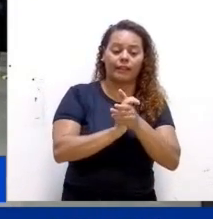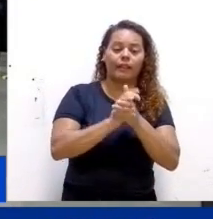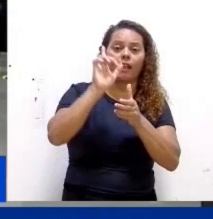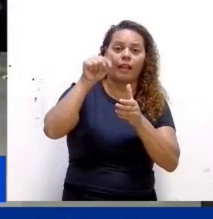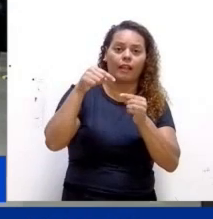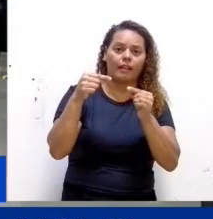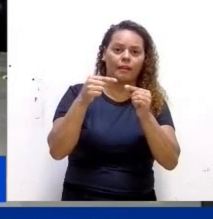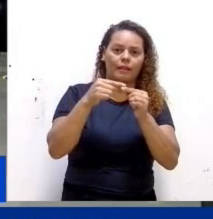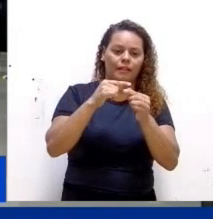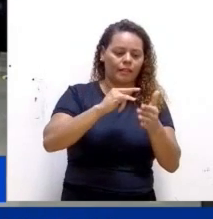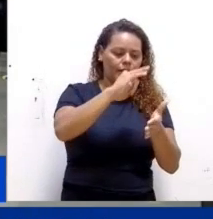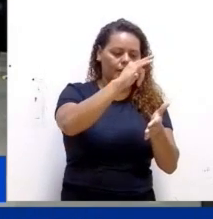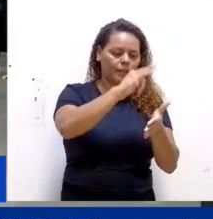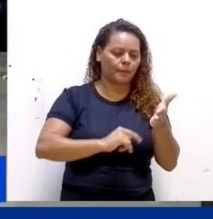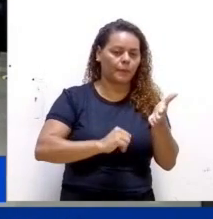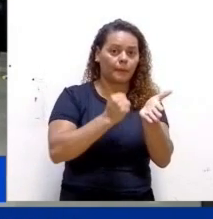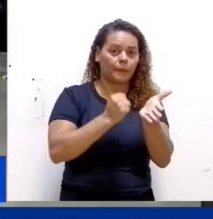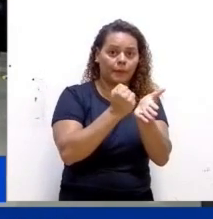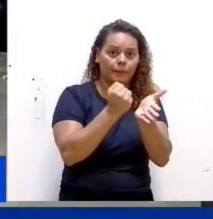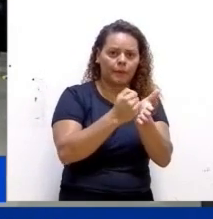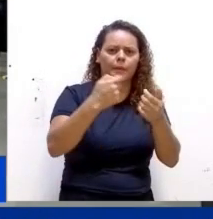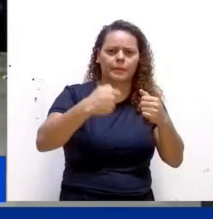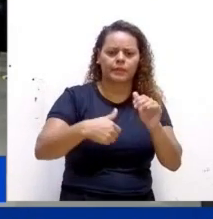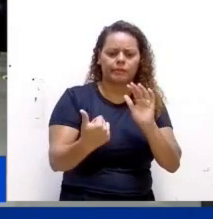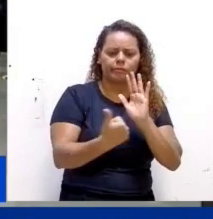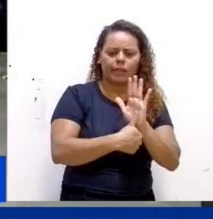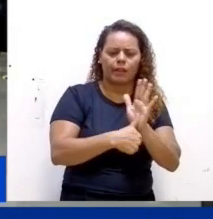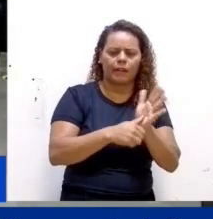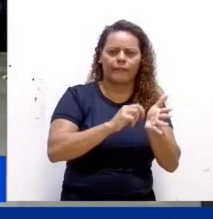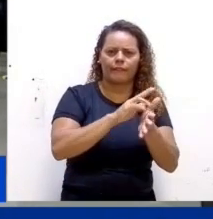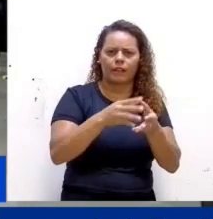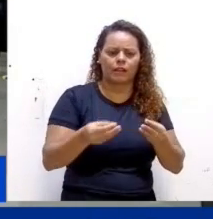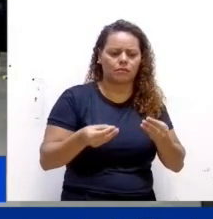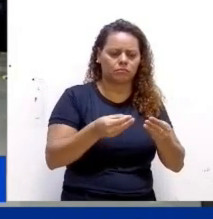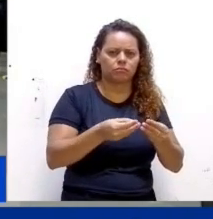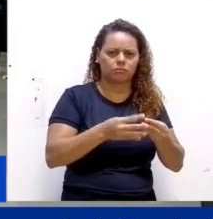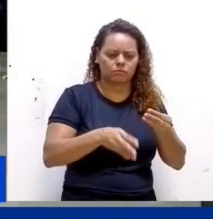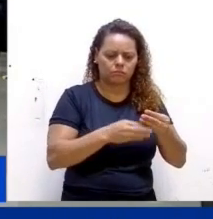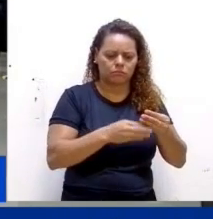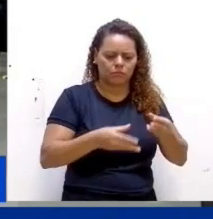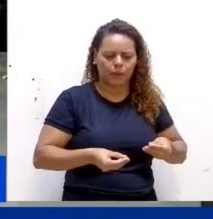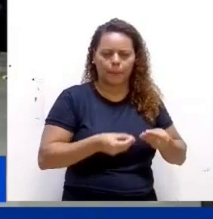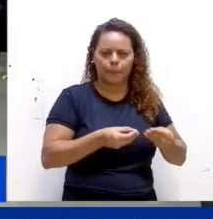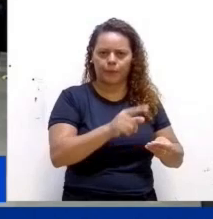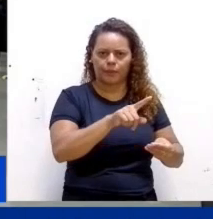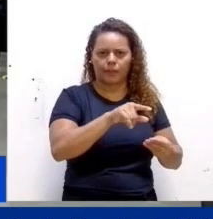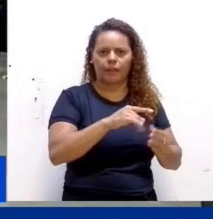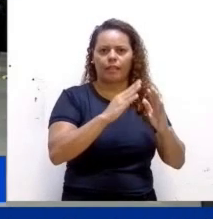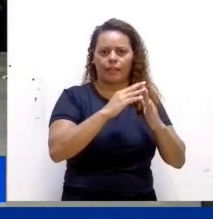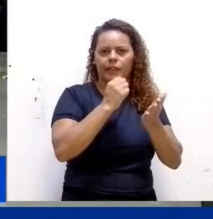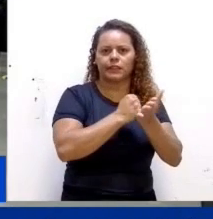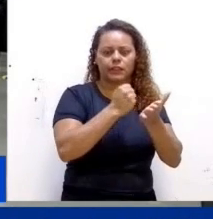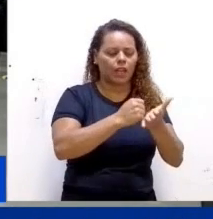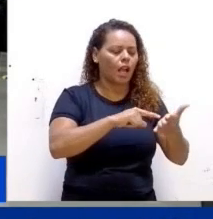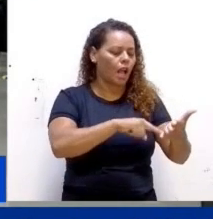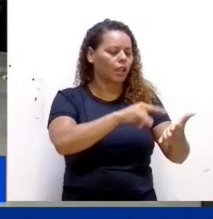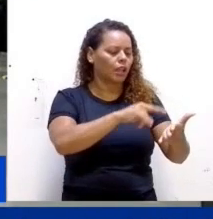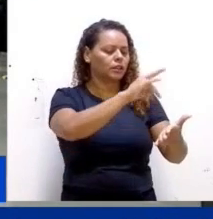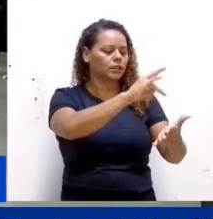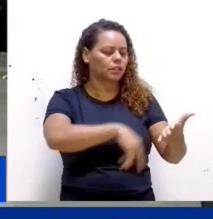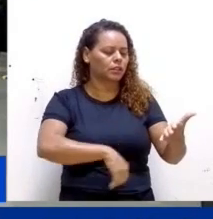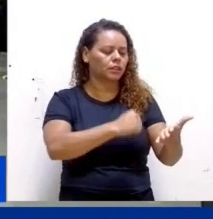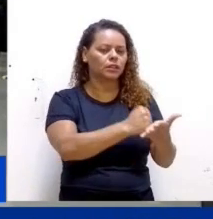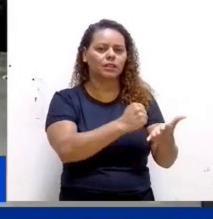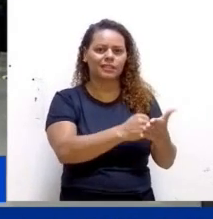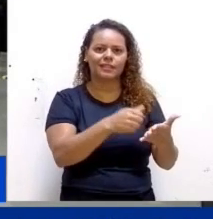documento. O casamento inicia com um sim e o sim, só o sim, né?